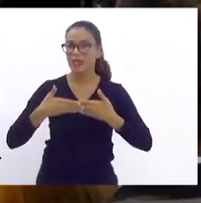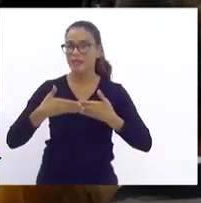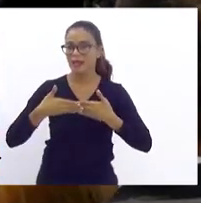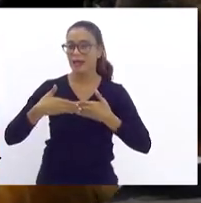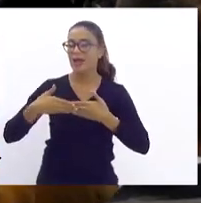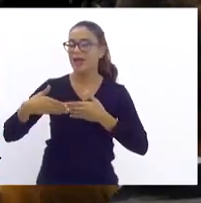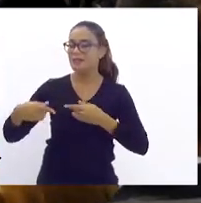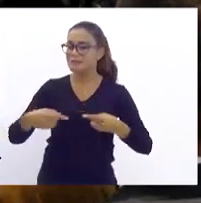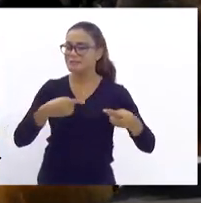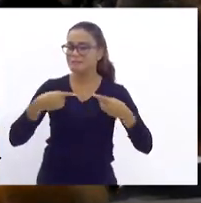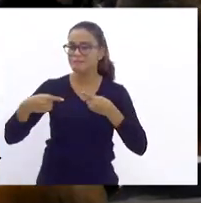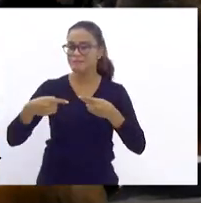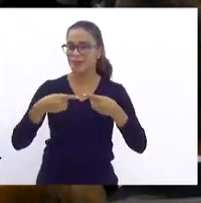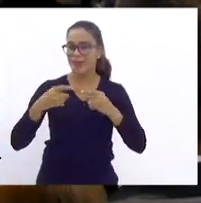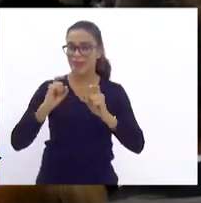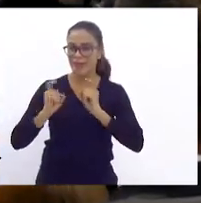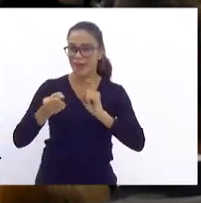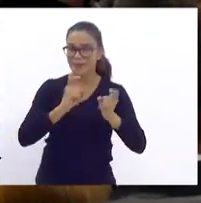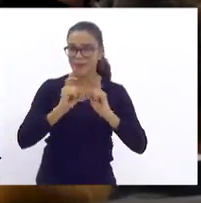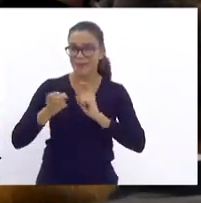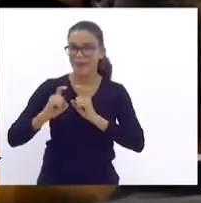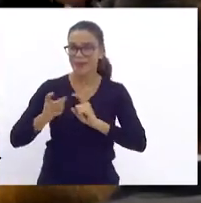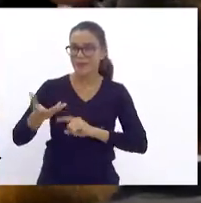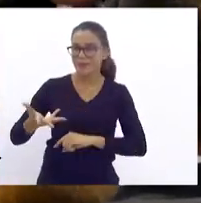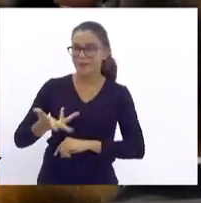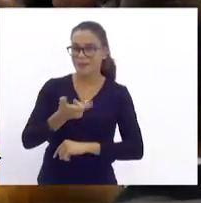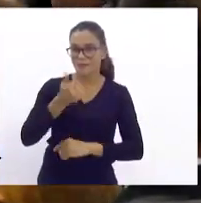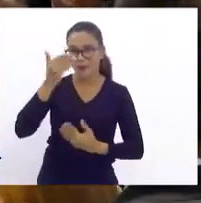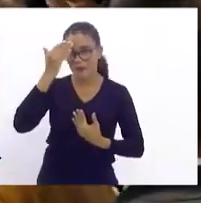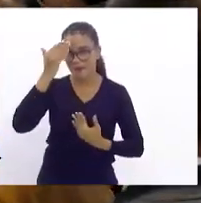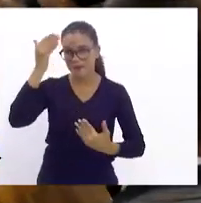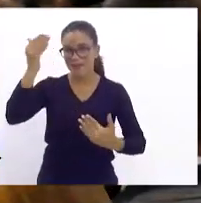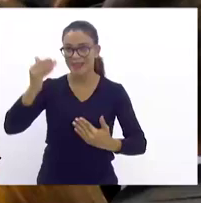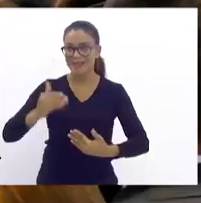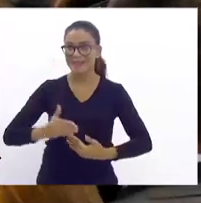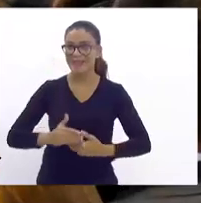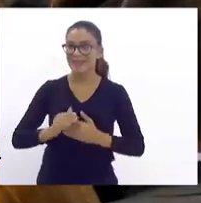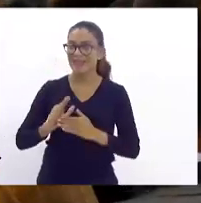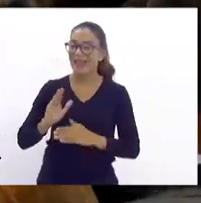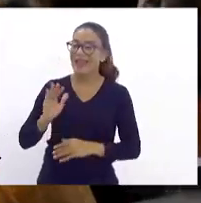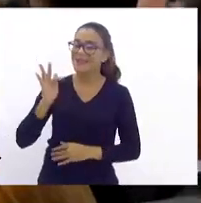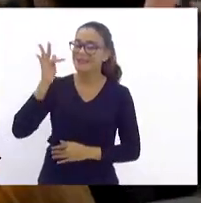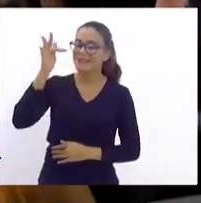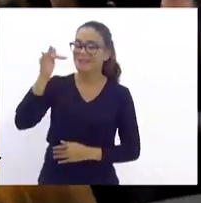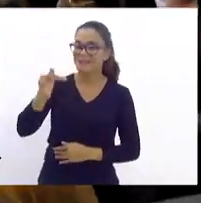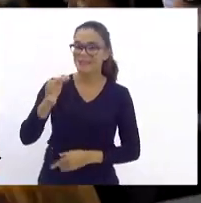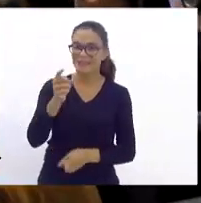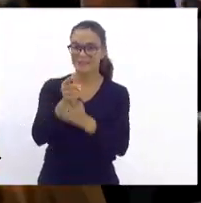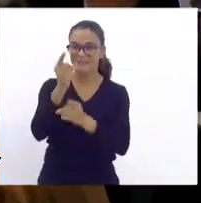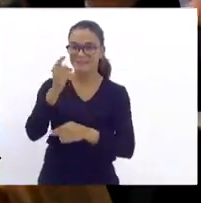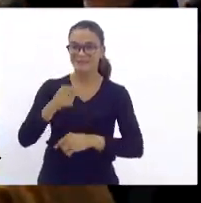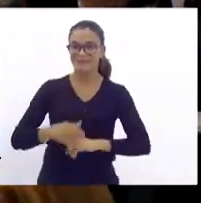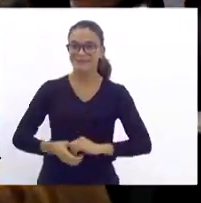nossa reunião incrível e extraordinário Muito obrigado até a próxima